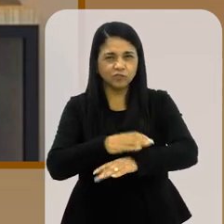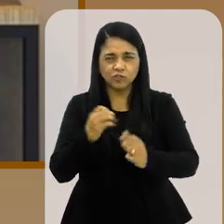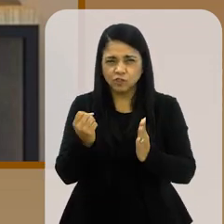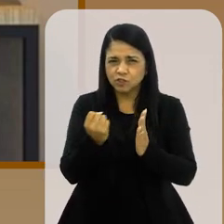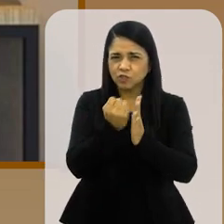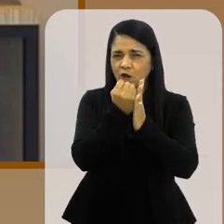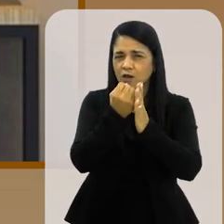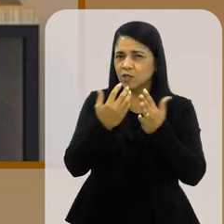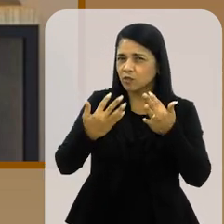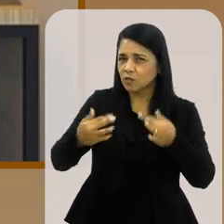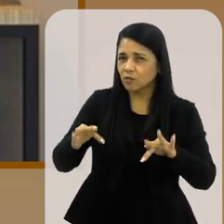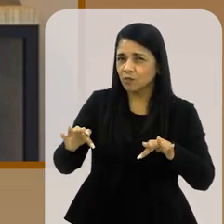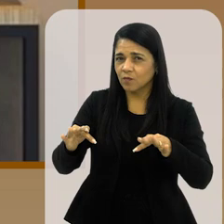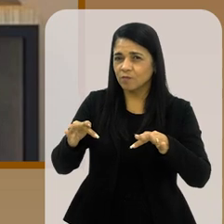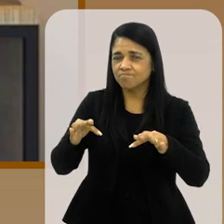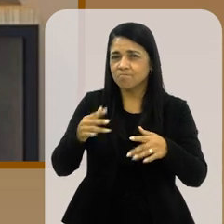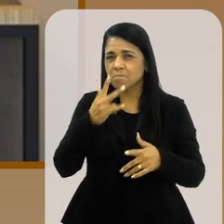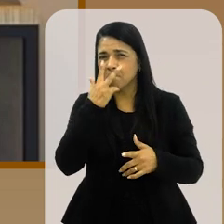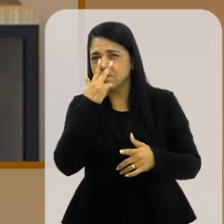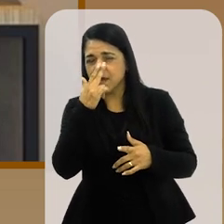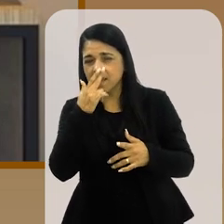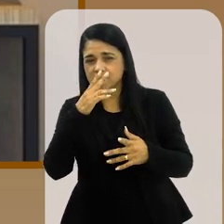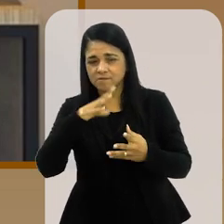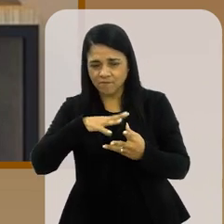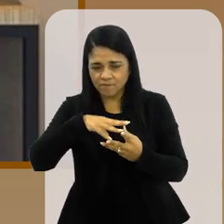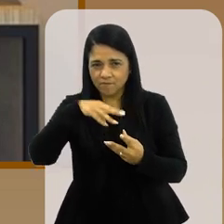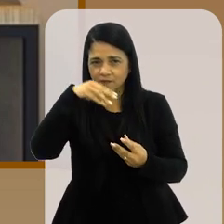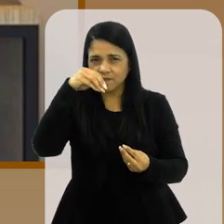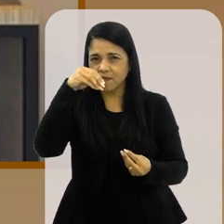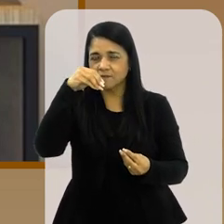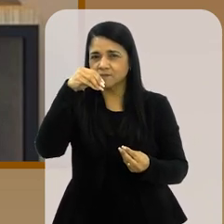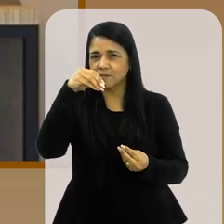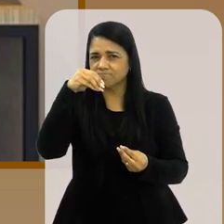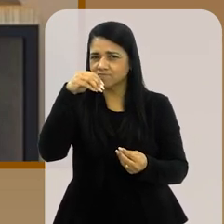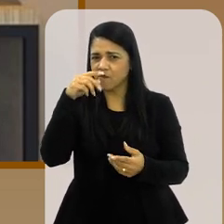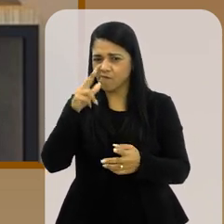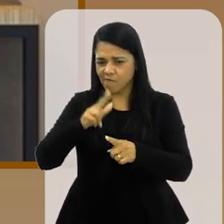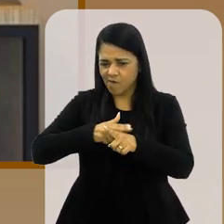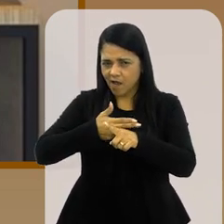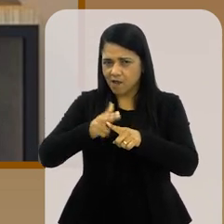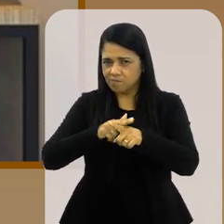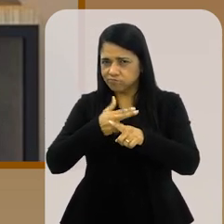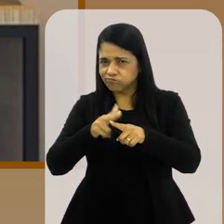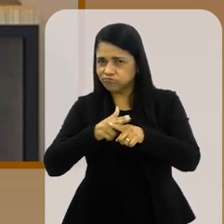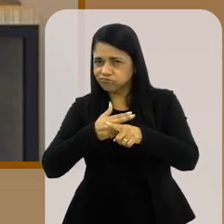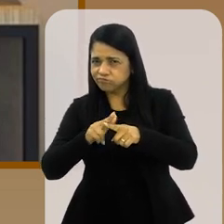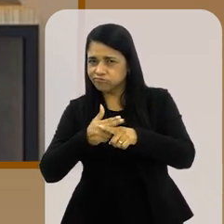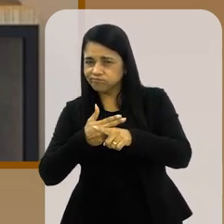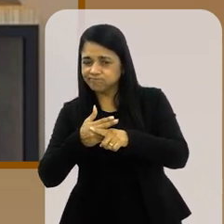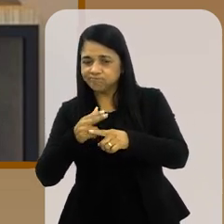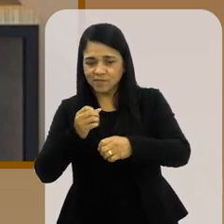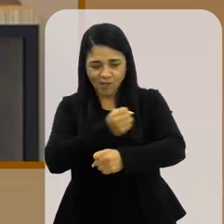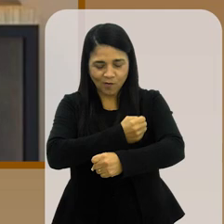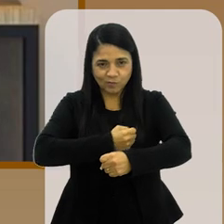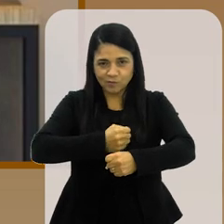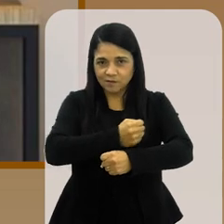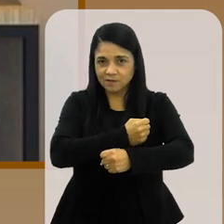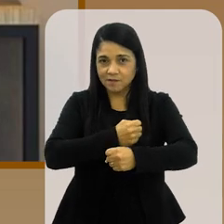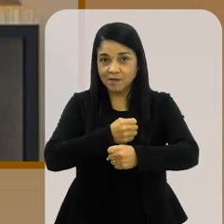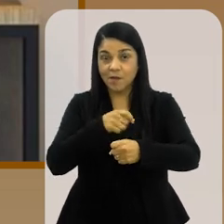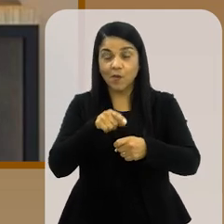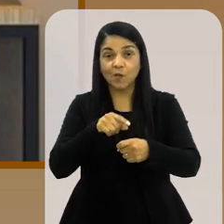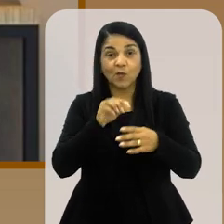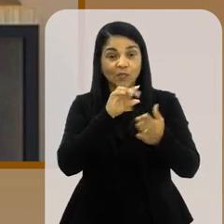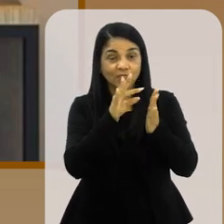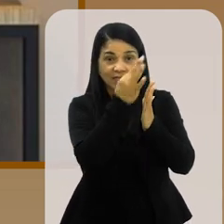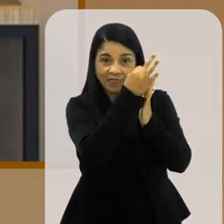um fantasma que afiasse as facas na cozinha. Esse é um trecho do livro O Braço Mágico, que acabou de ser